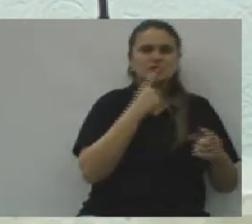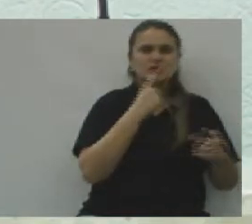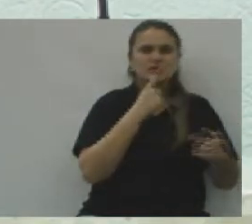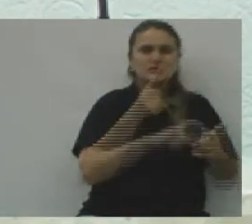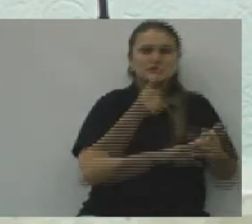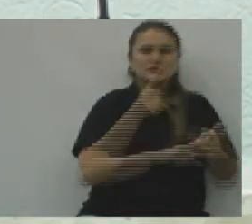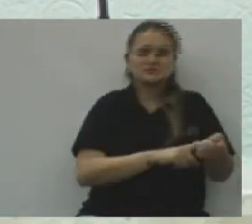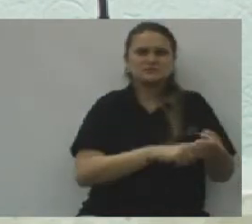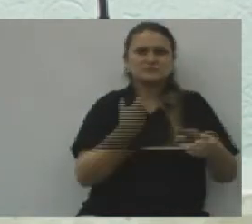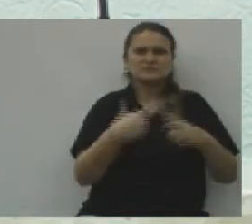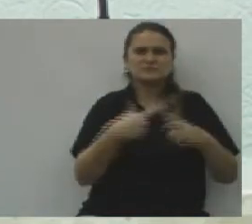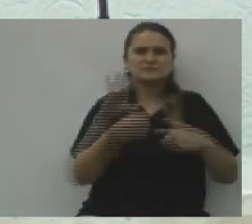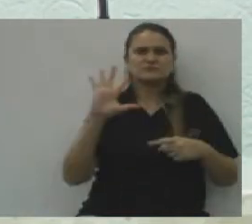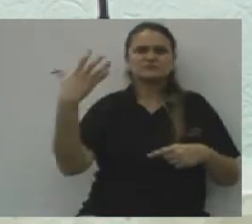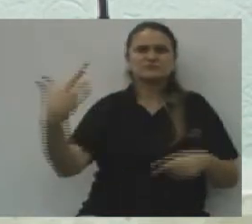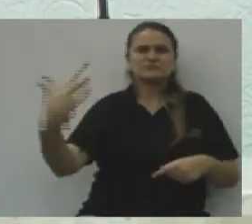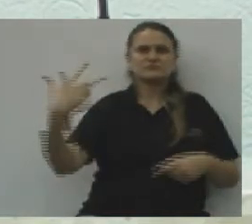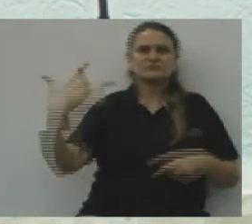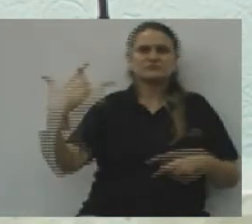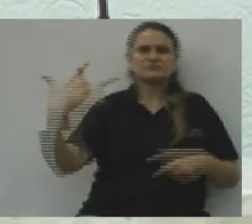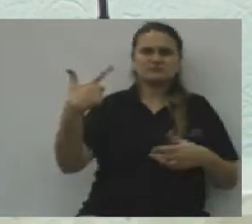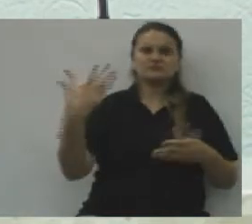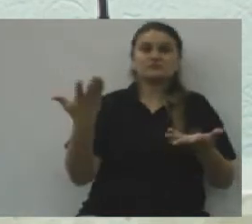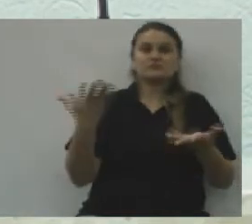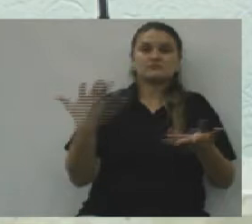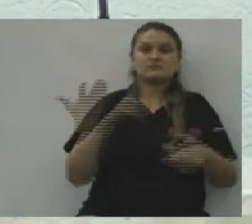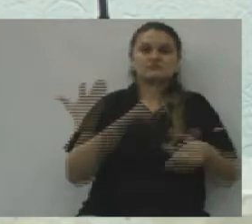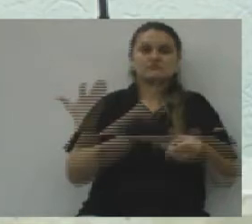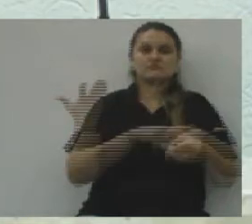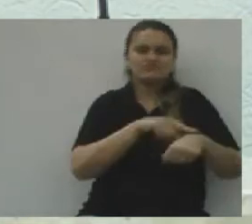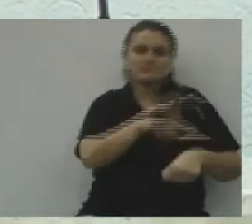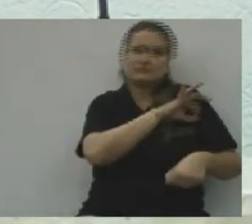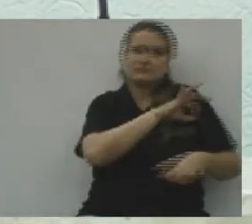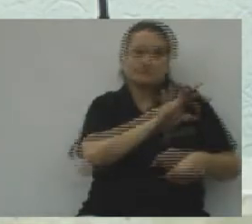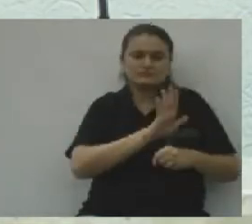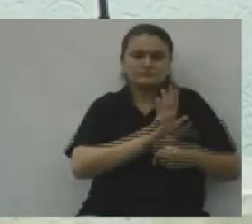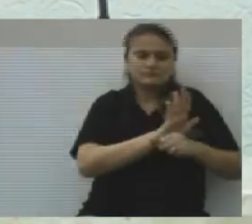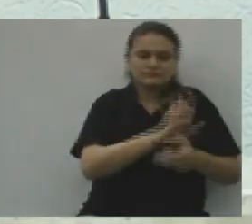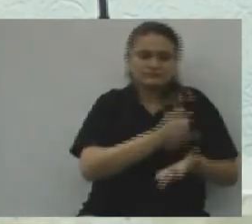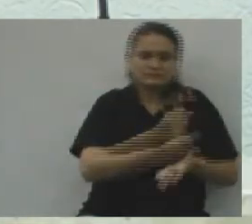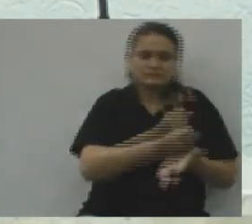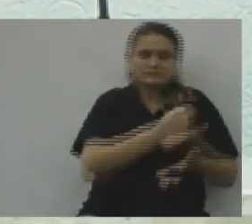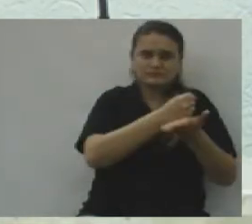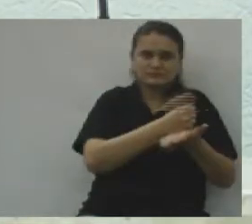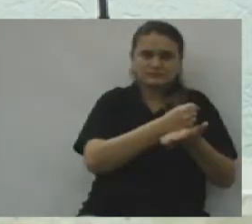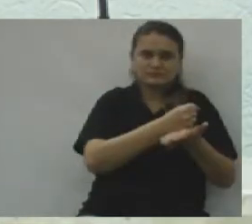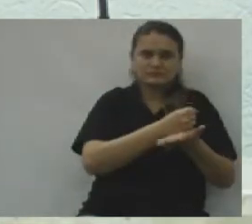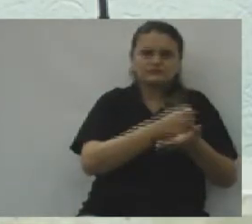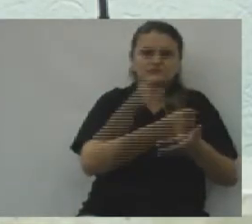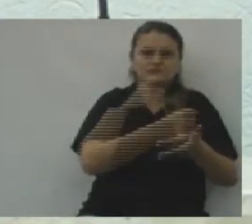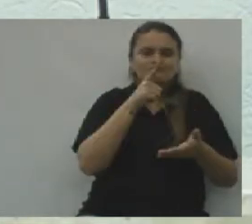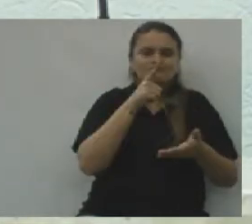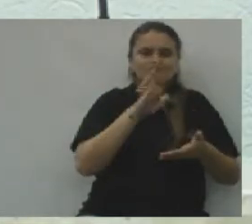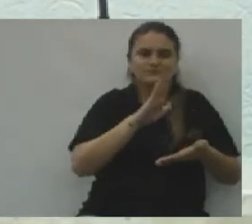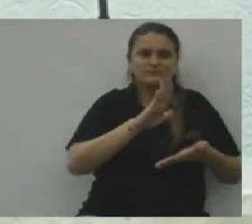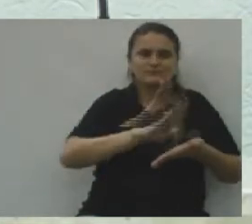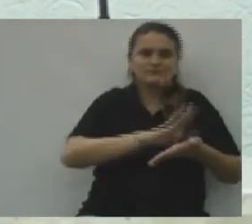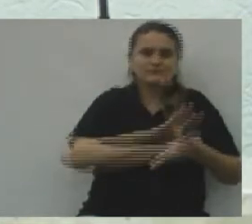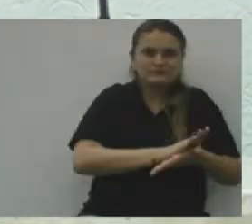devido a um tiro. De imediato, foi feito atendimento pré-hospitalar, estancando o sangramento por